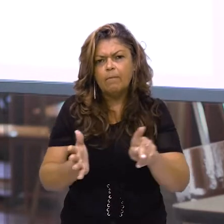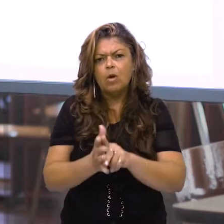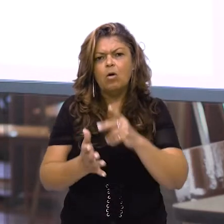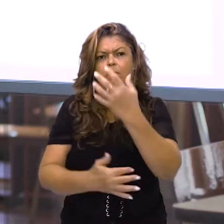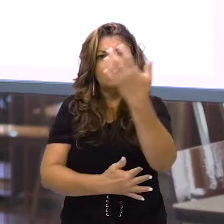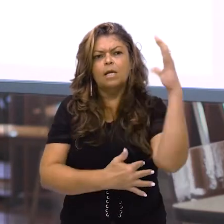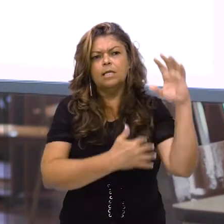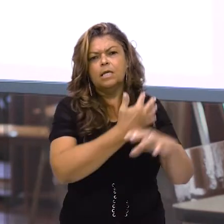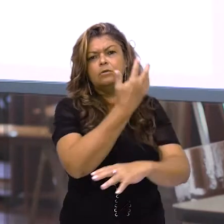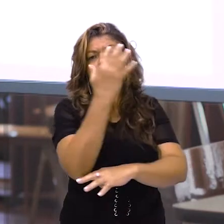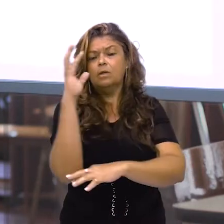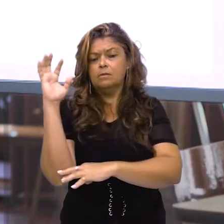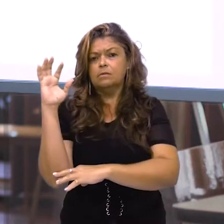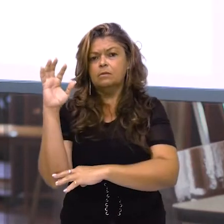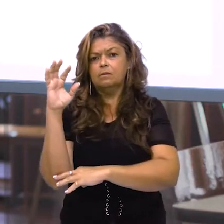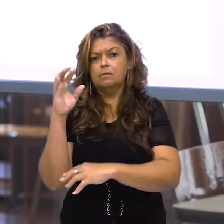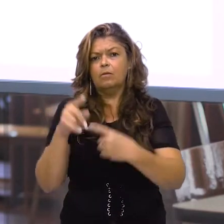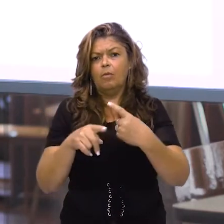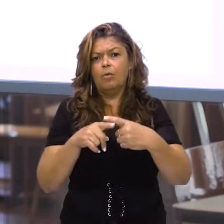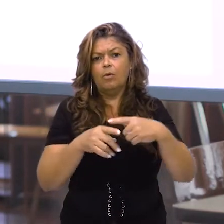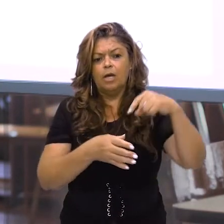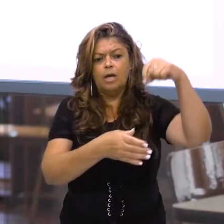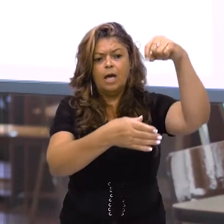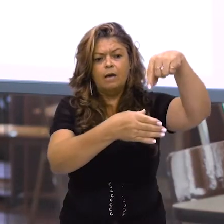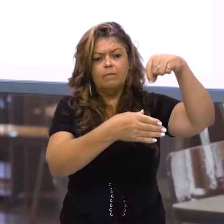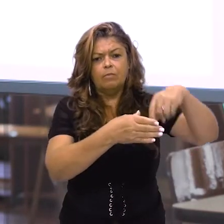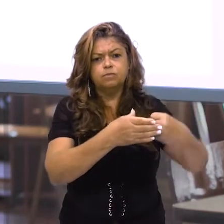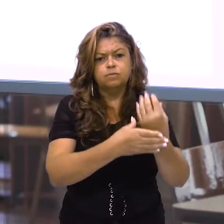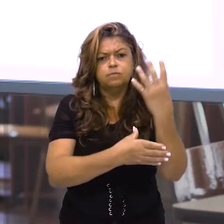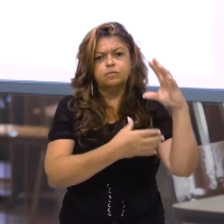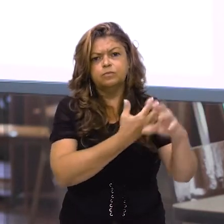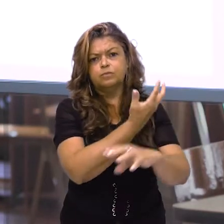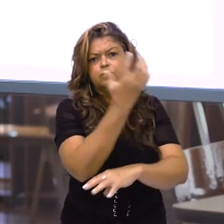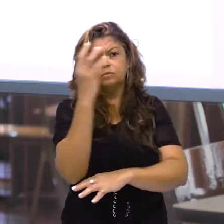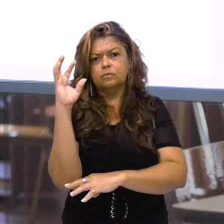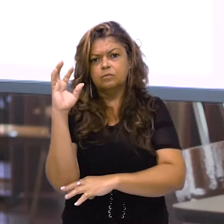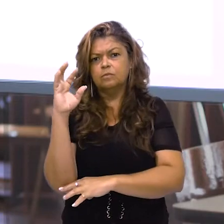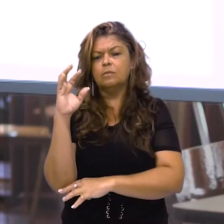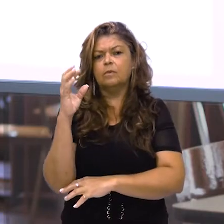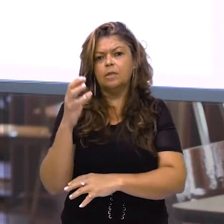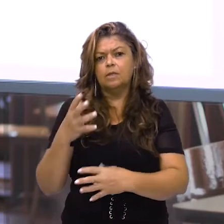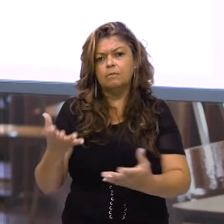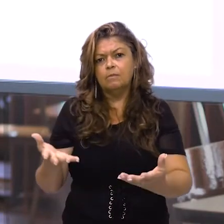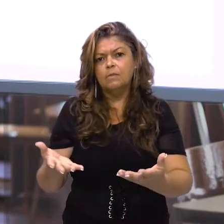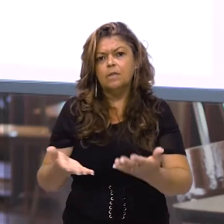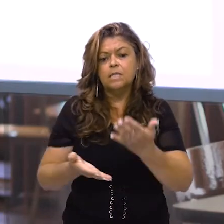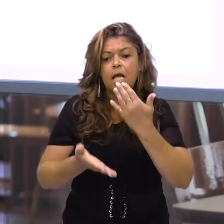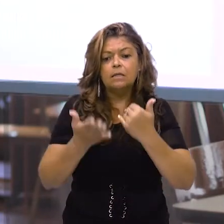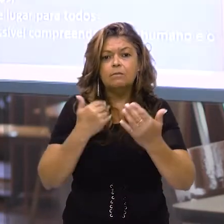vida depende justamente da manutenção, da preservação desse meio, né?